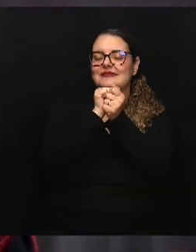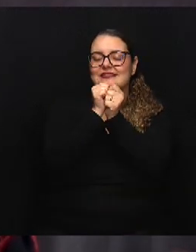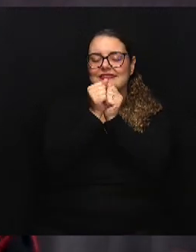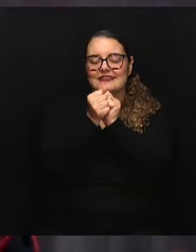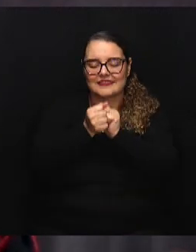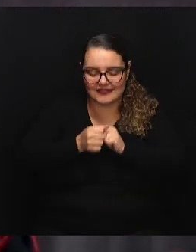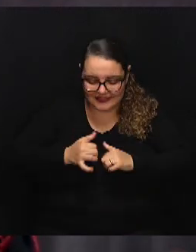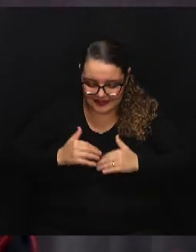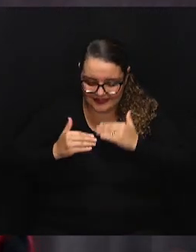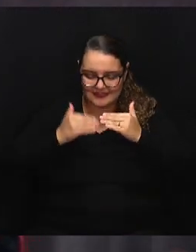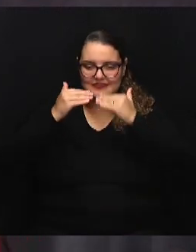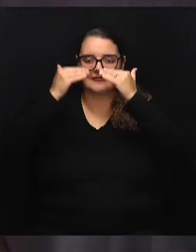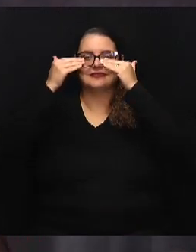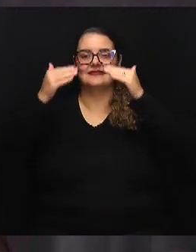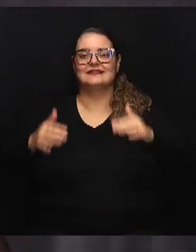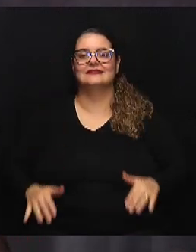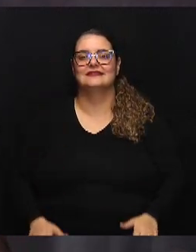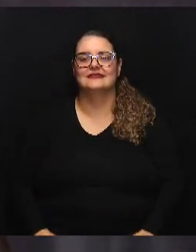arrebatadoramente.